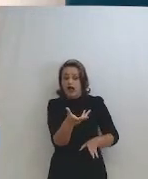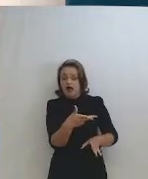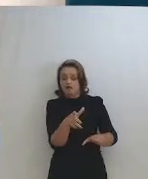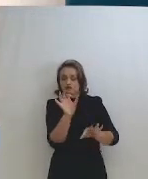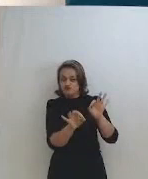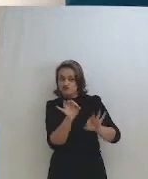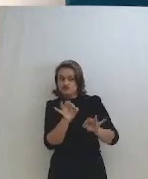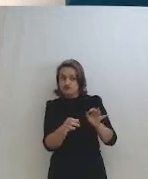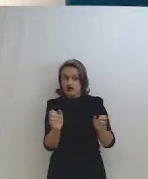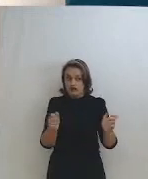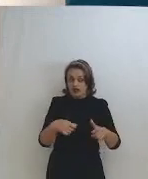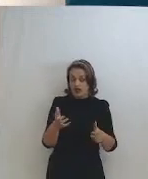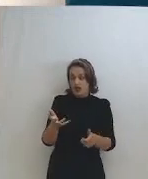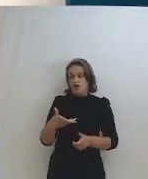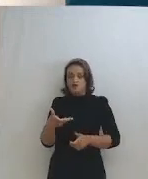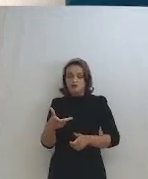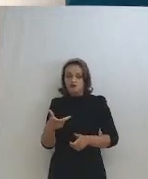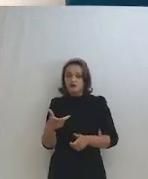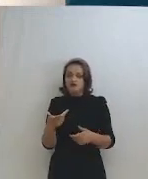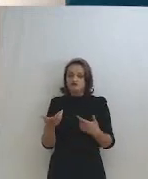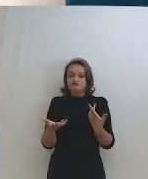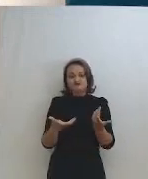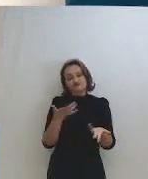que não sei